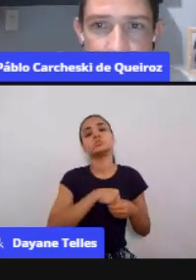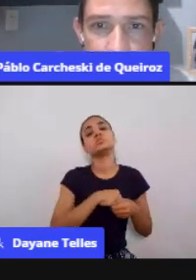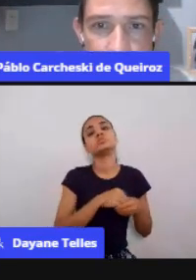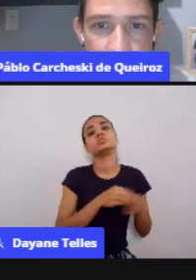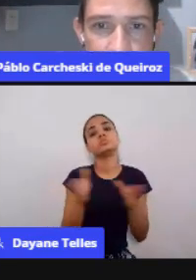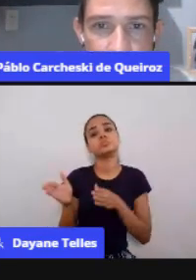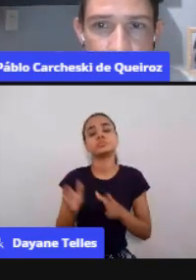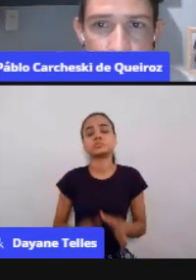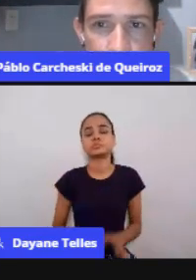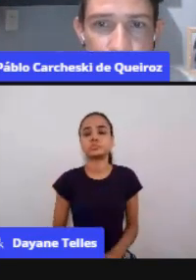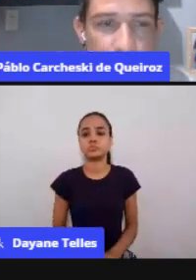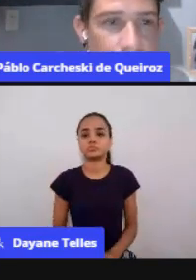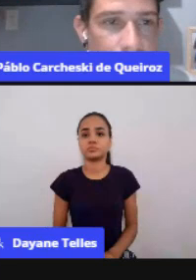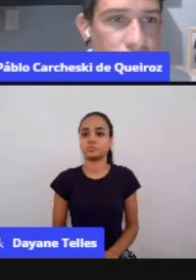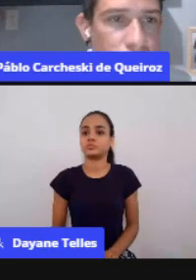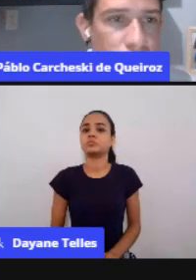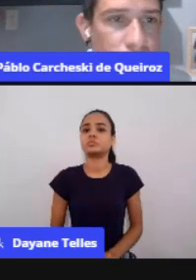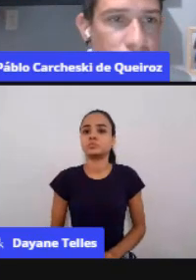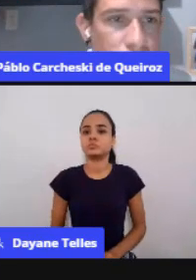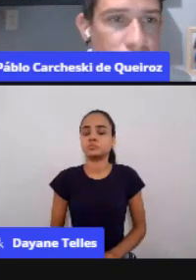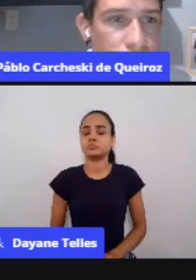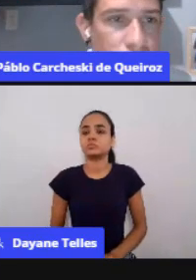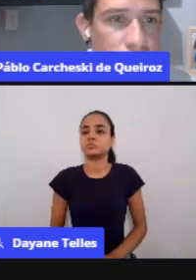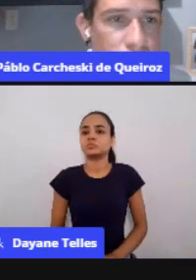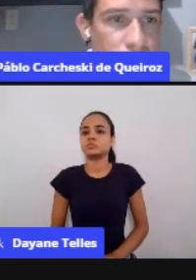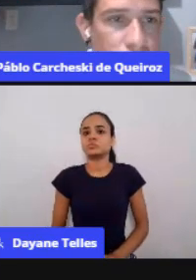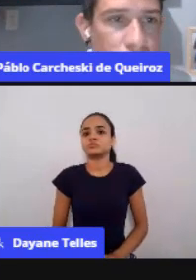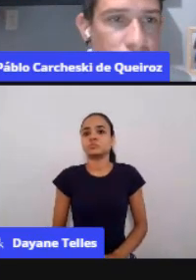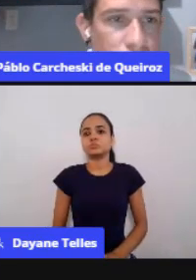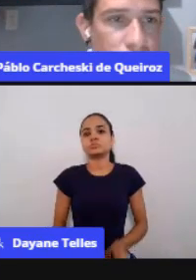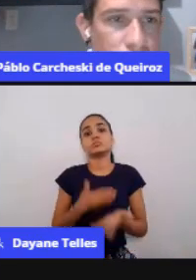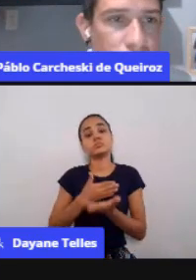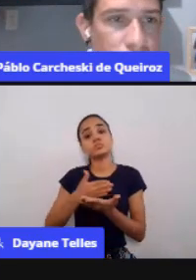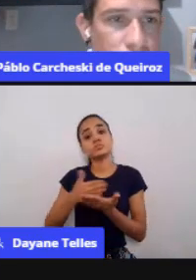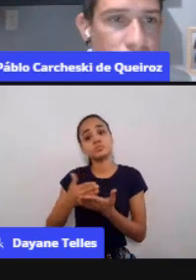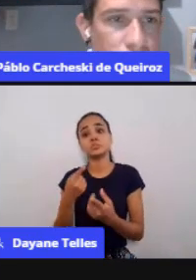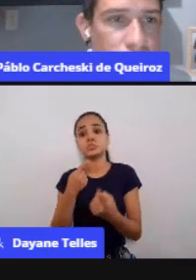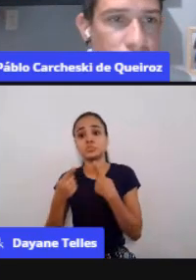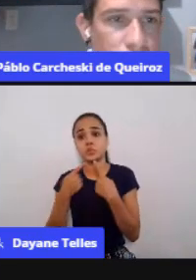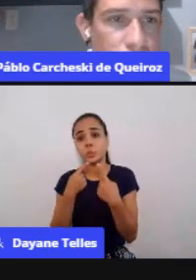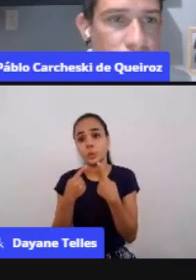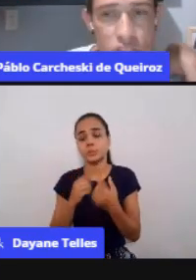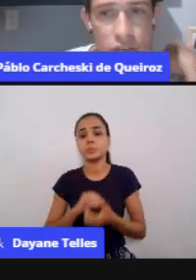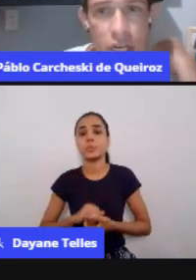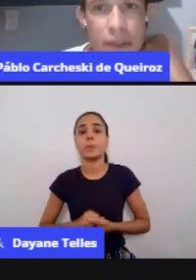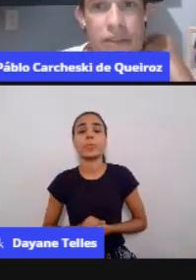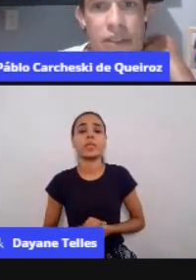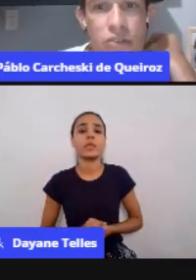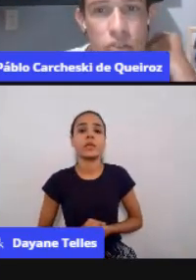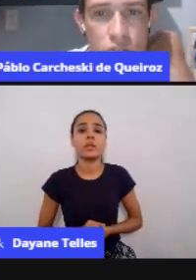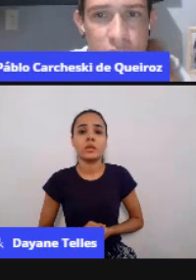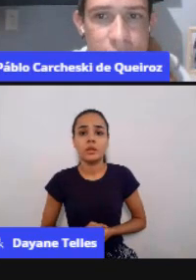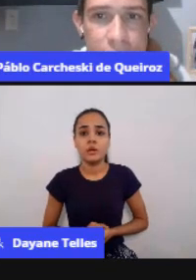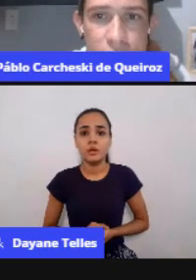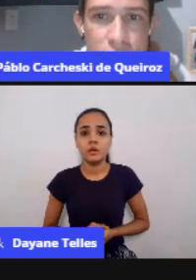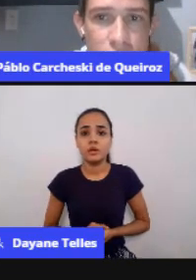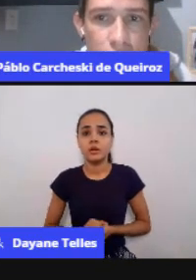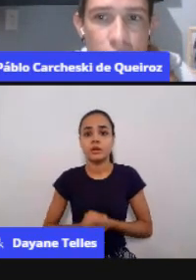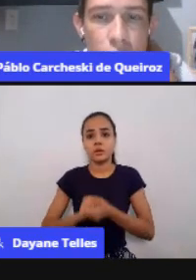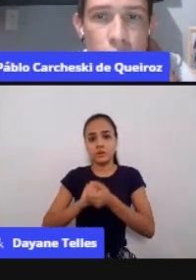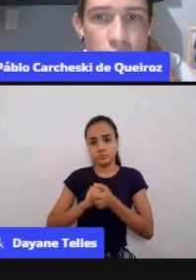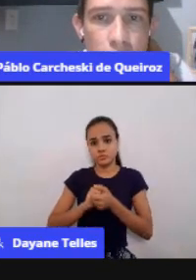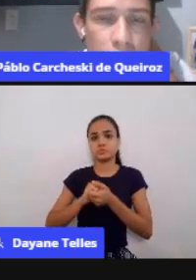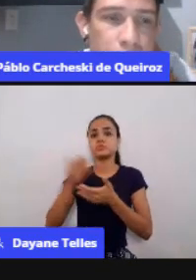Então, dando início ao nosso diálogo, né, como a gente, especificamente para essa formação, a gente vai olhar para as questões dos